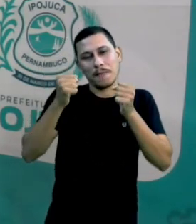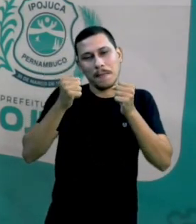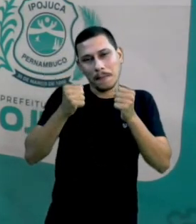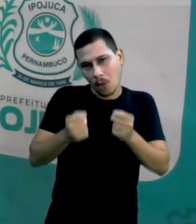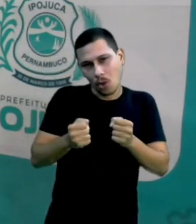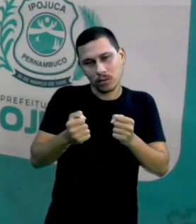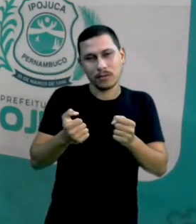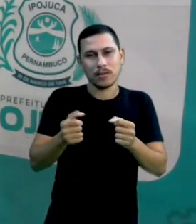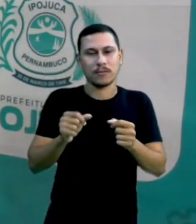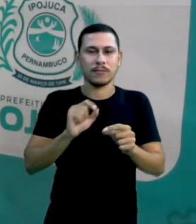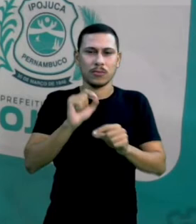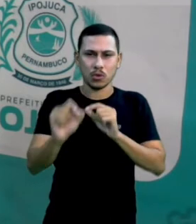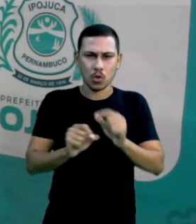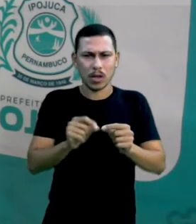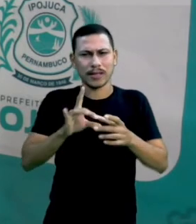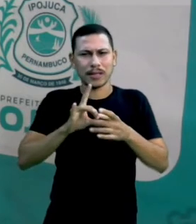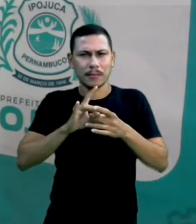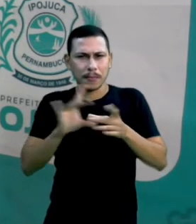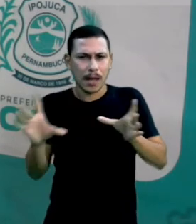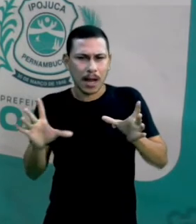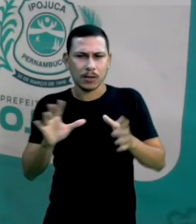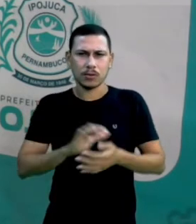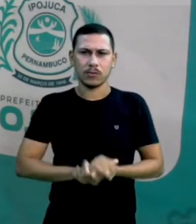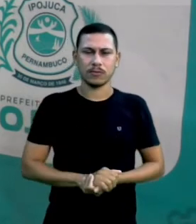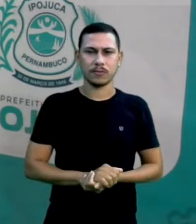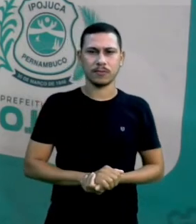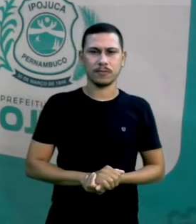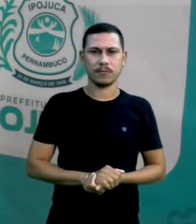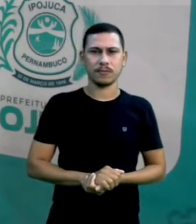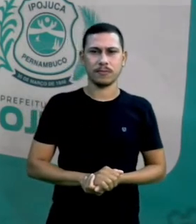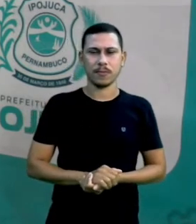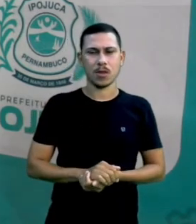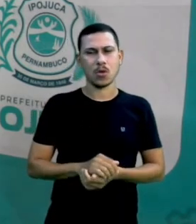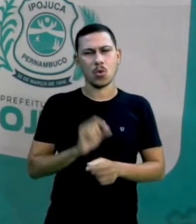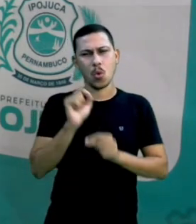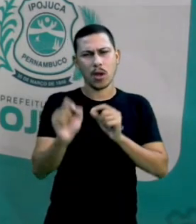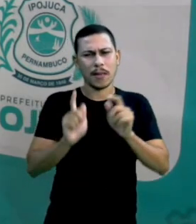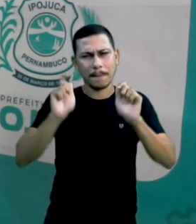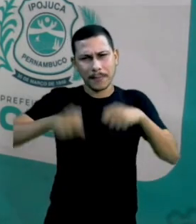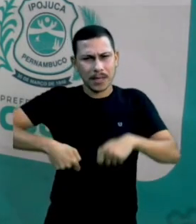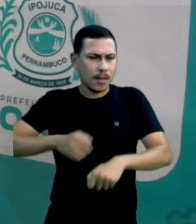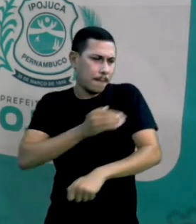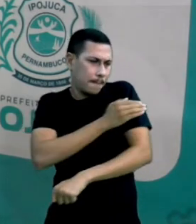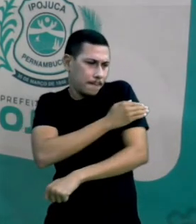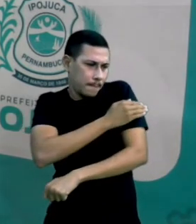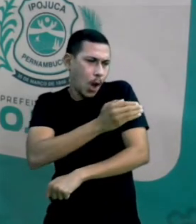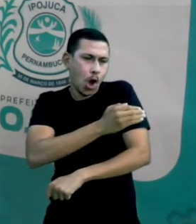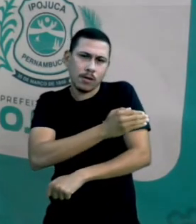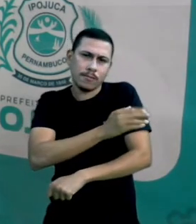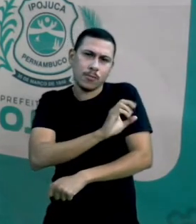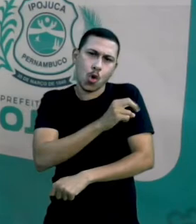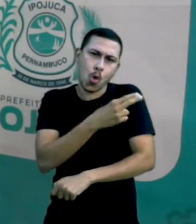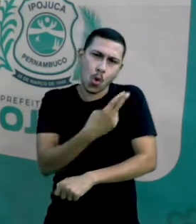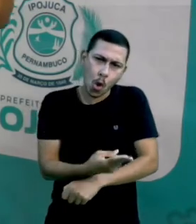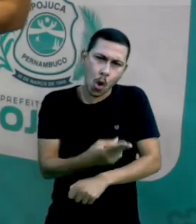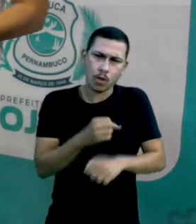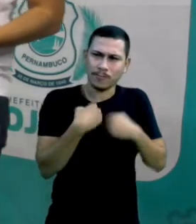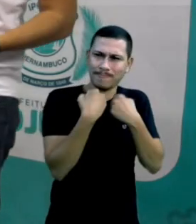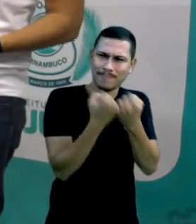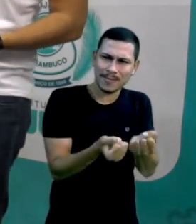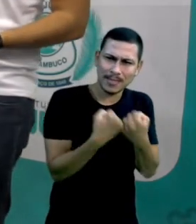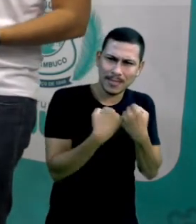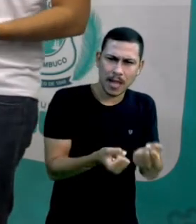desses minerais que são necessários para o músculo ganhar força ou ganhar volume e resistência,